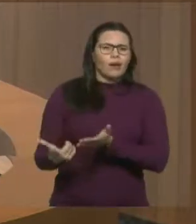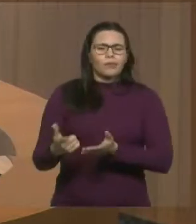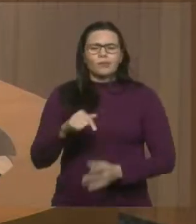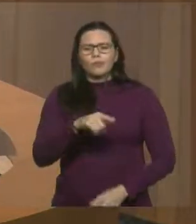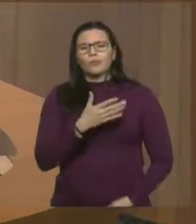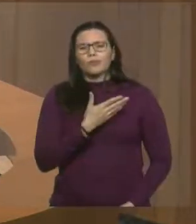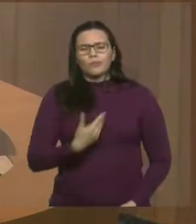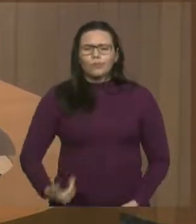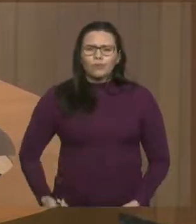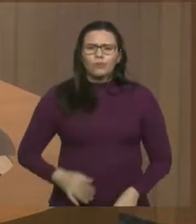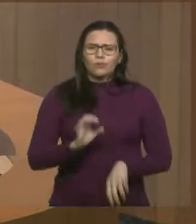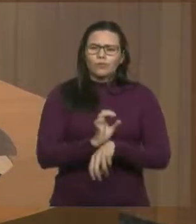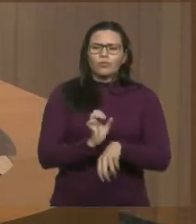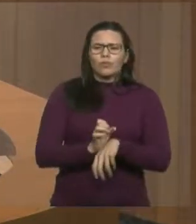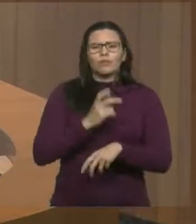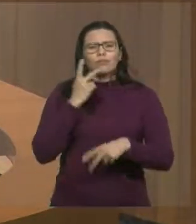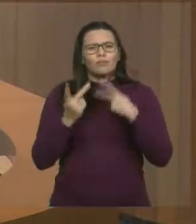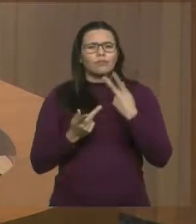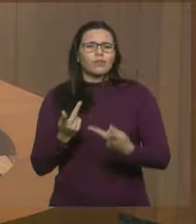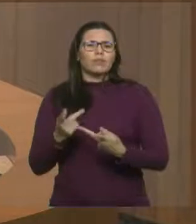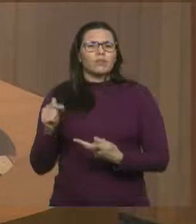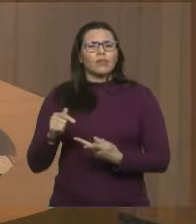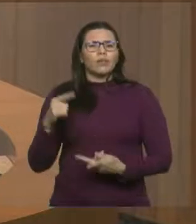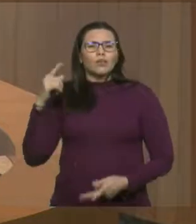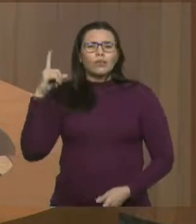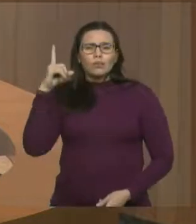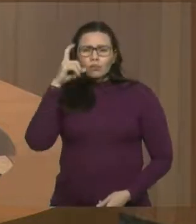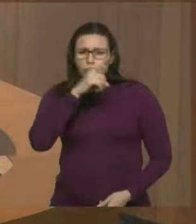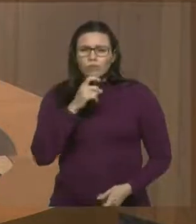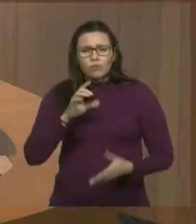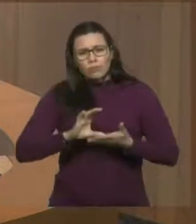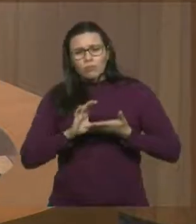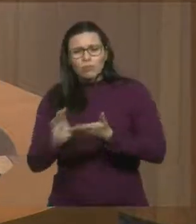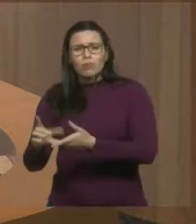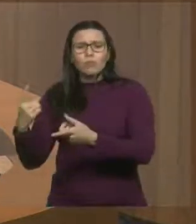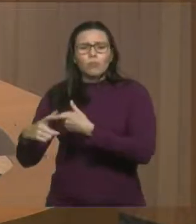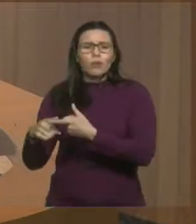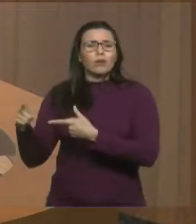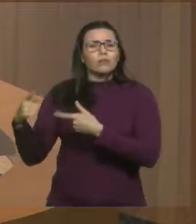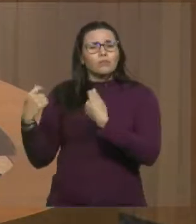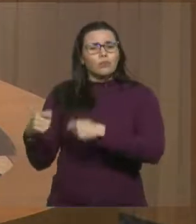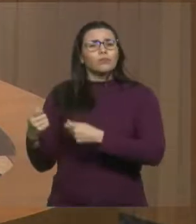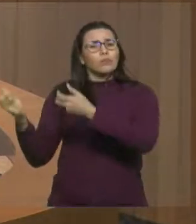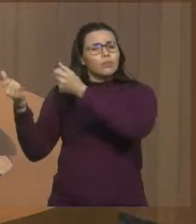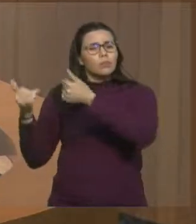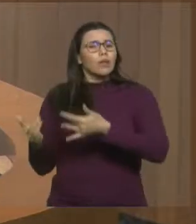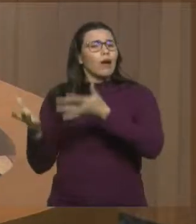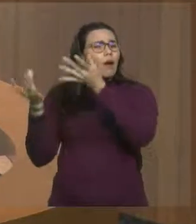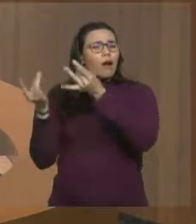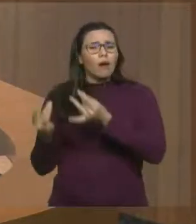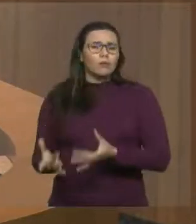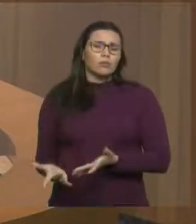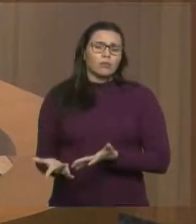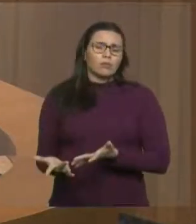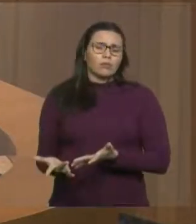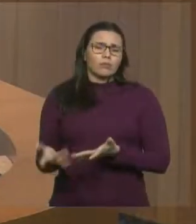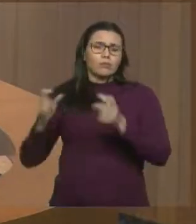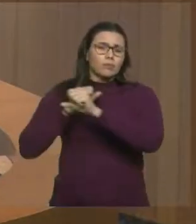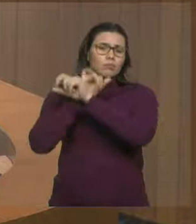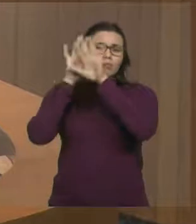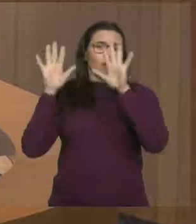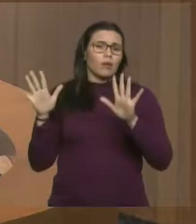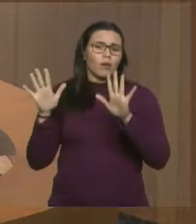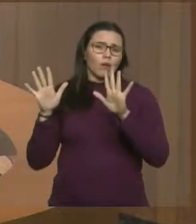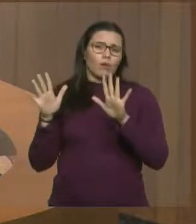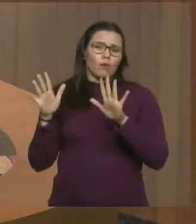Aldenor Abelo prestar contas que são necessárias para que esses recursos sejam transferidos. O fato é que